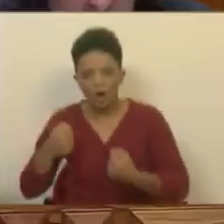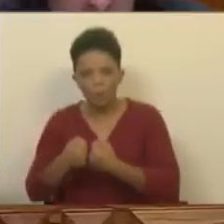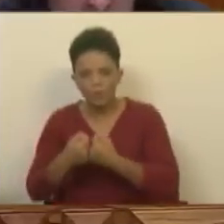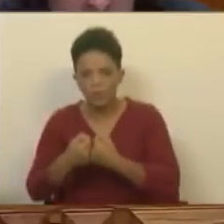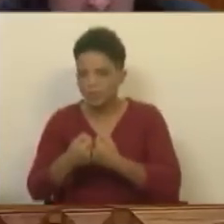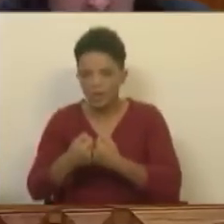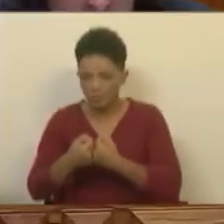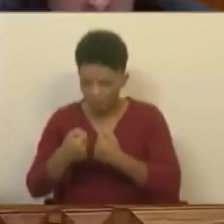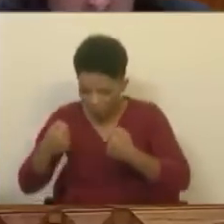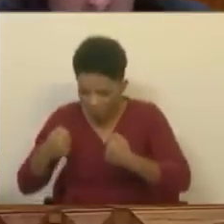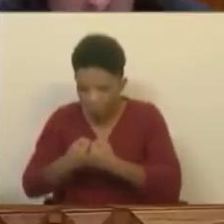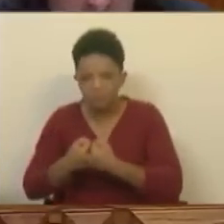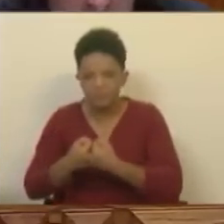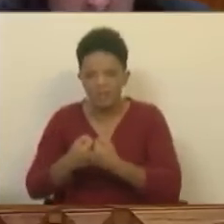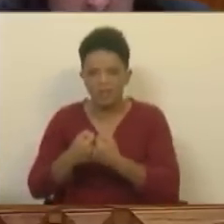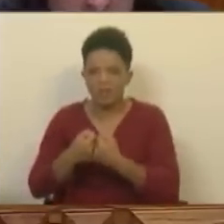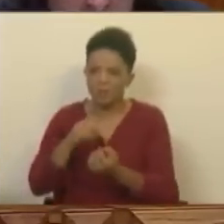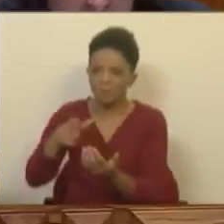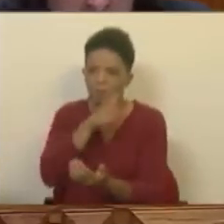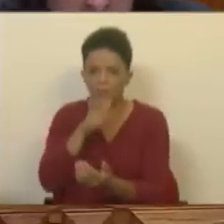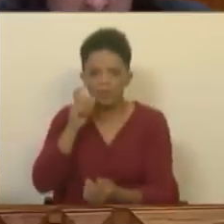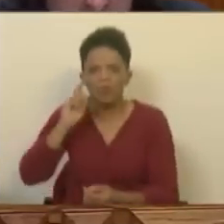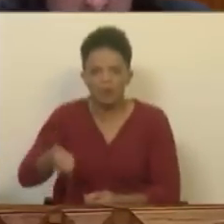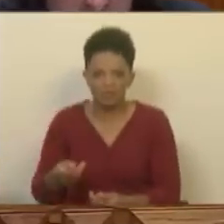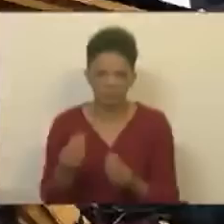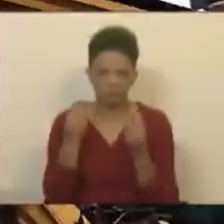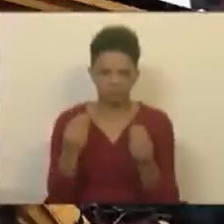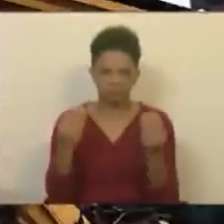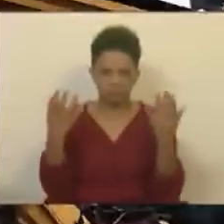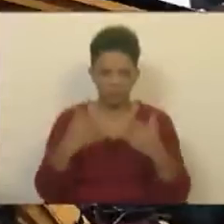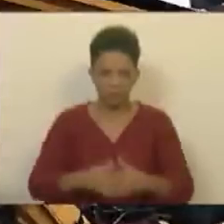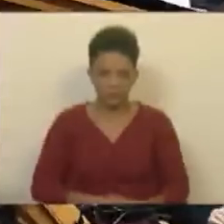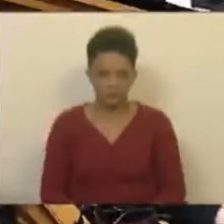Oposição não oposição foi capaz de prometer